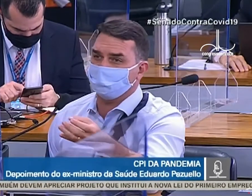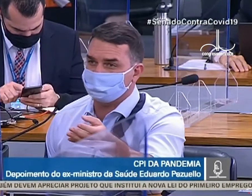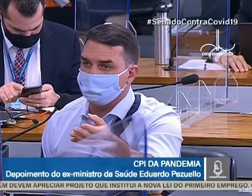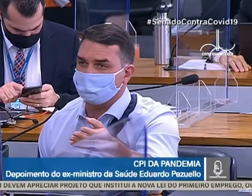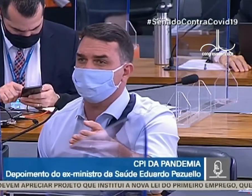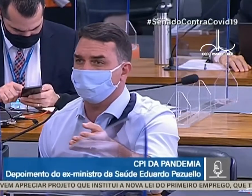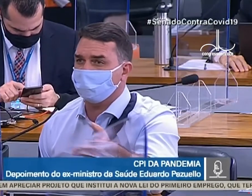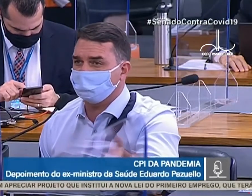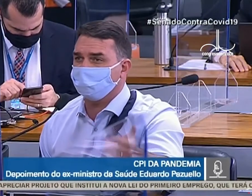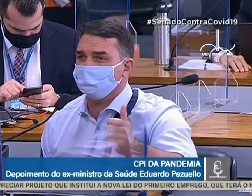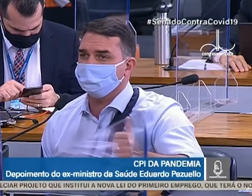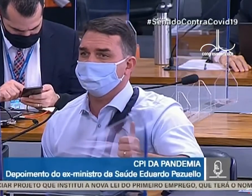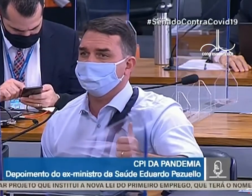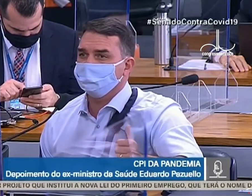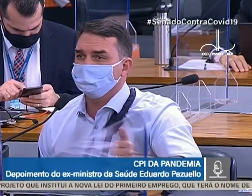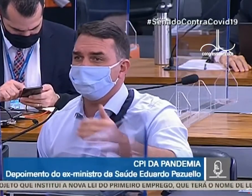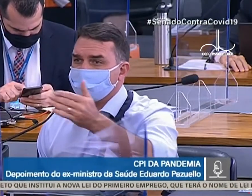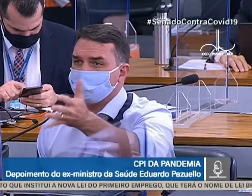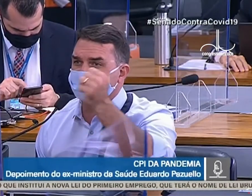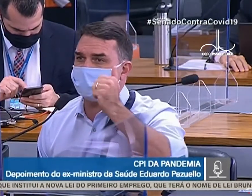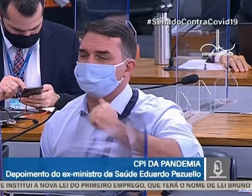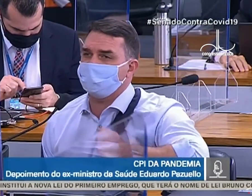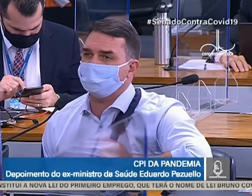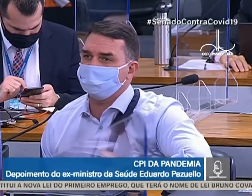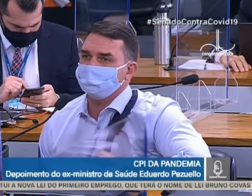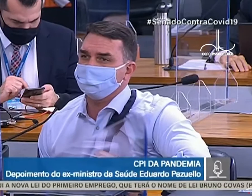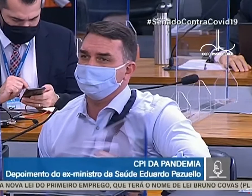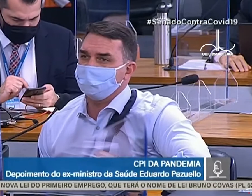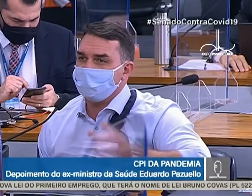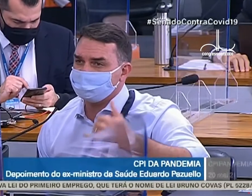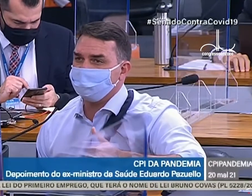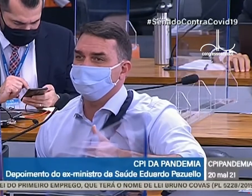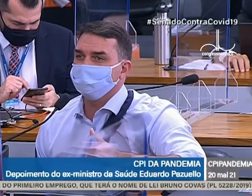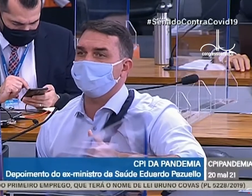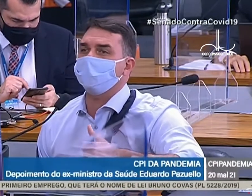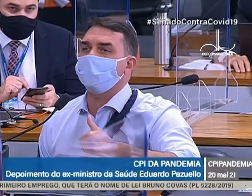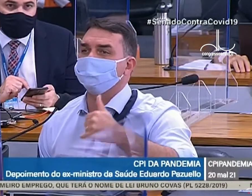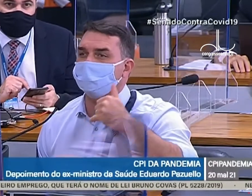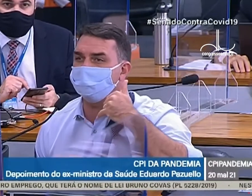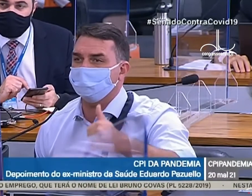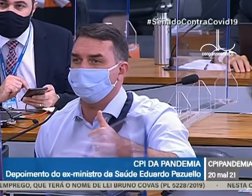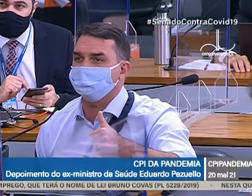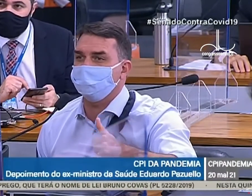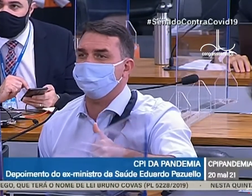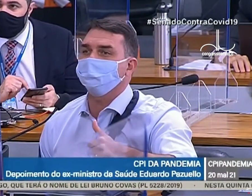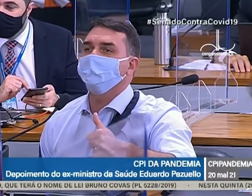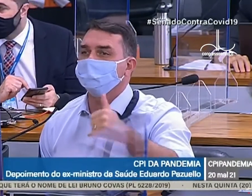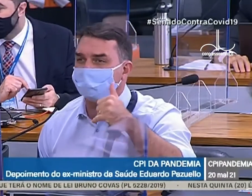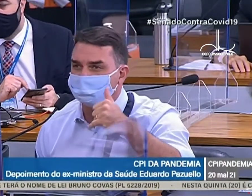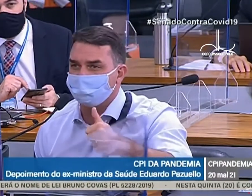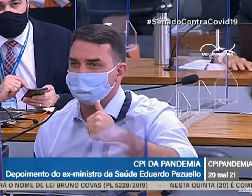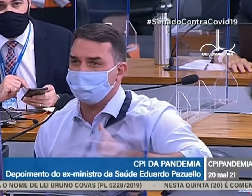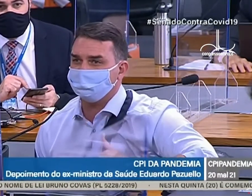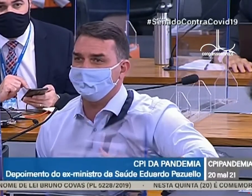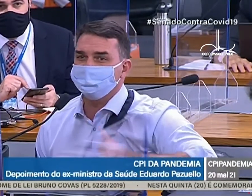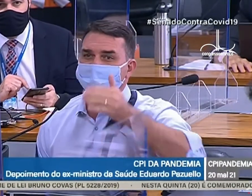alguém que dá conselho para o presidente da República, eu vou dar o nome. Chama o pastor Silas Malafaia aqui. Esse fala quase diariamente com o presidente e